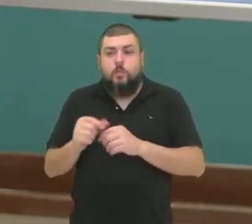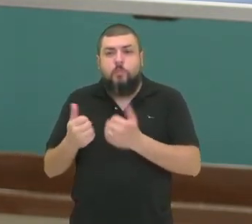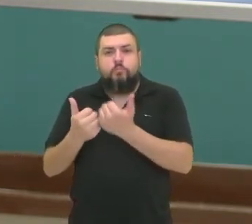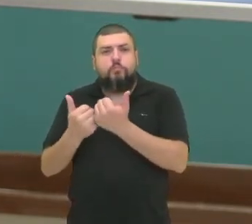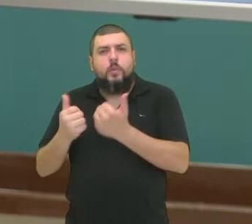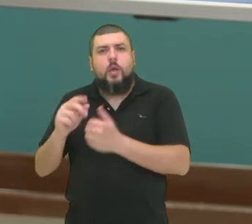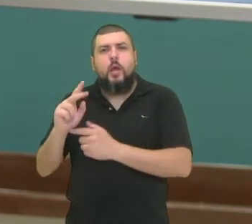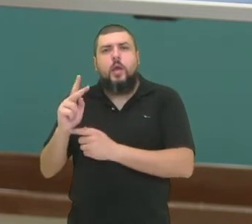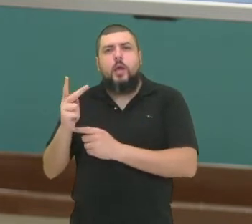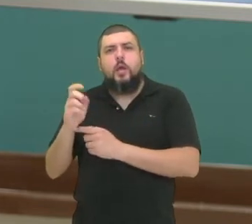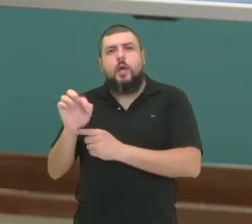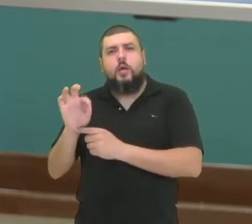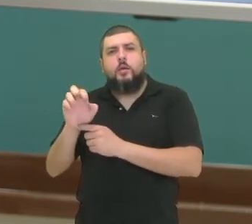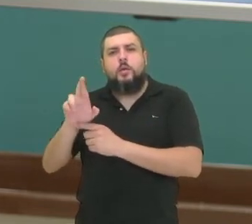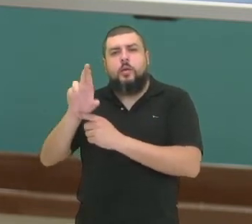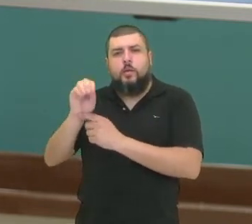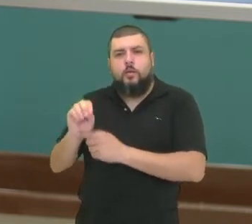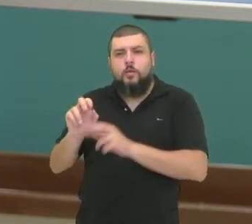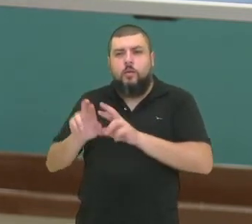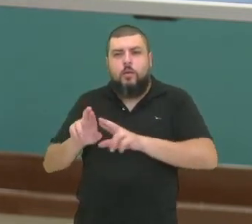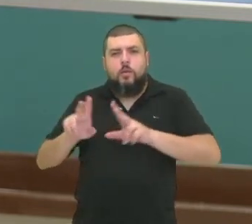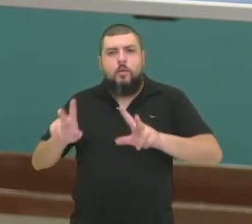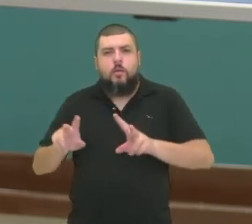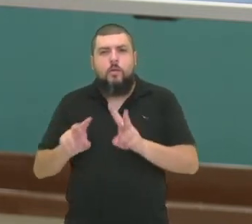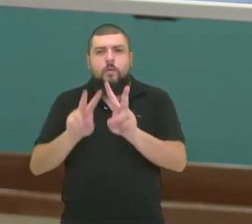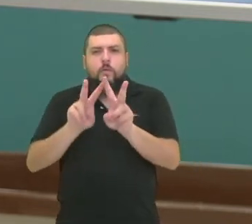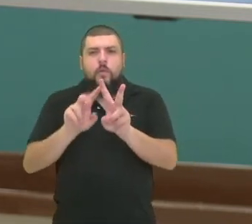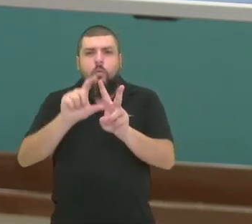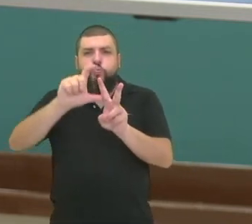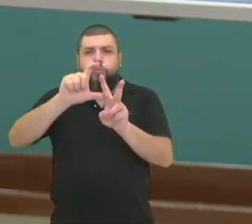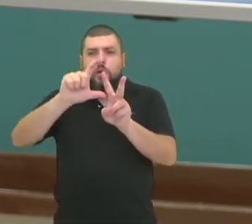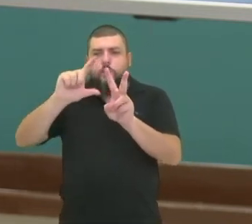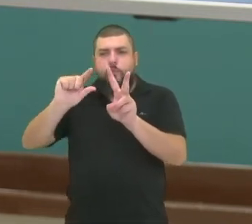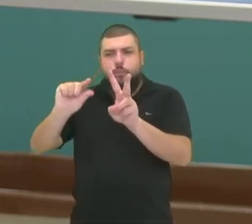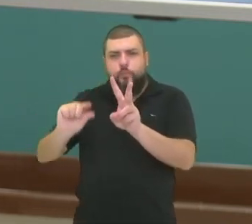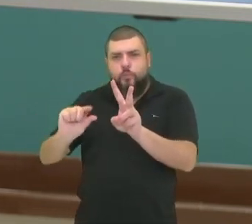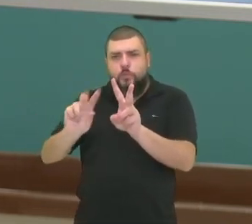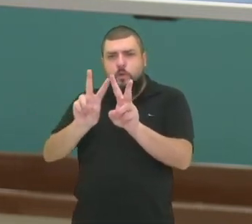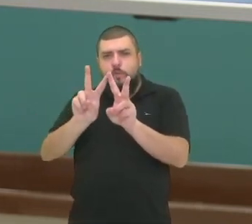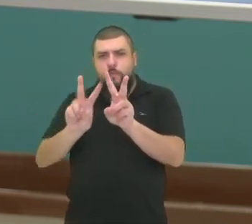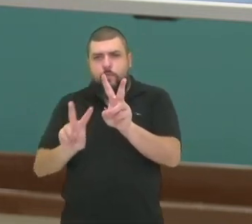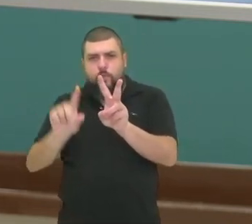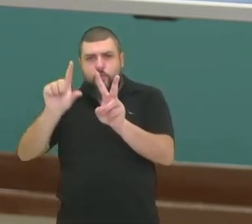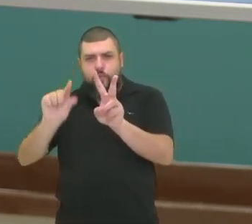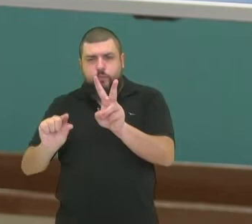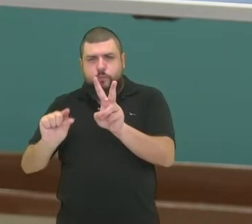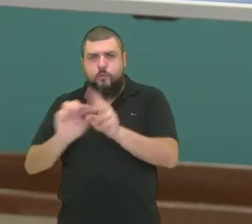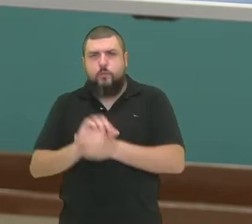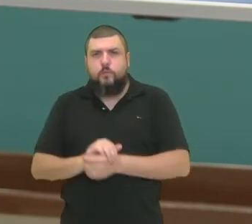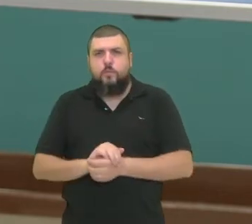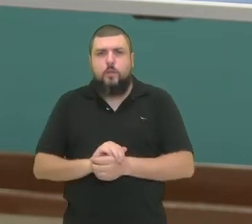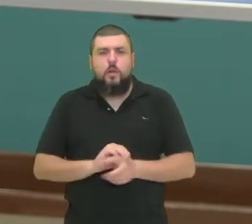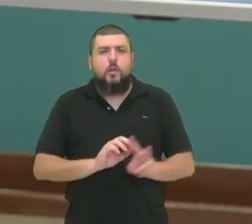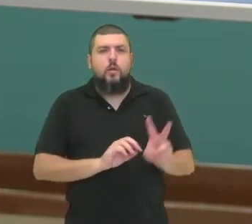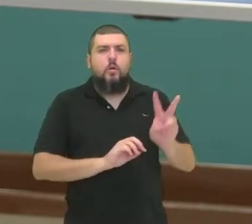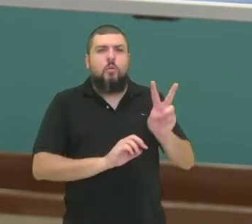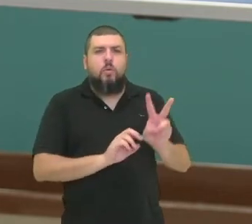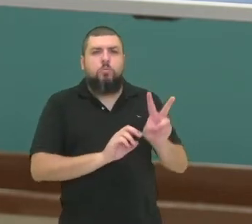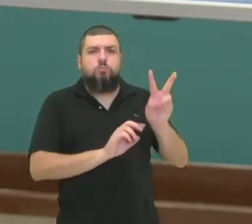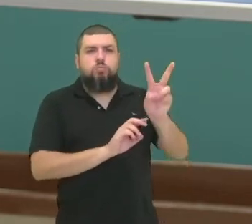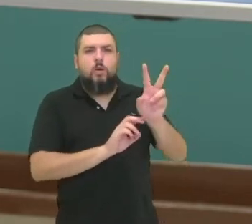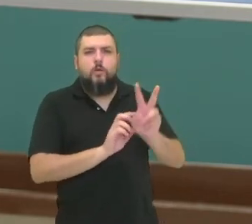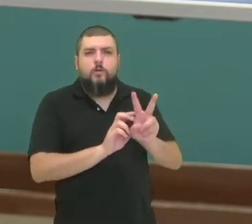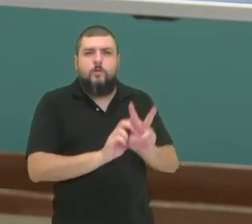diferente. Vezão, vezinho. Então, esse indivíduo aqui, ó, vezão, vezão, ele está dizendo que é